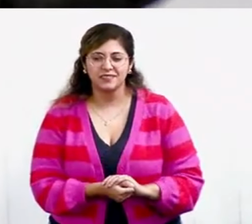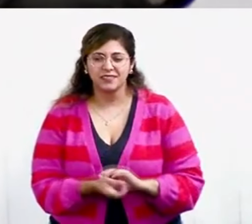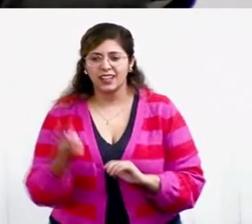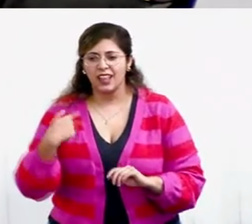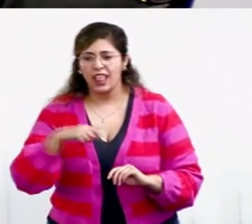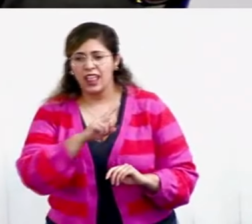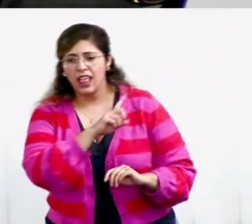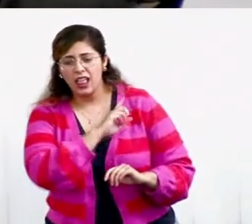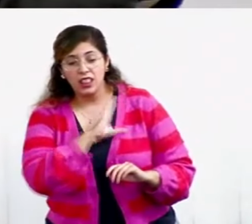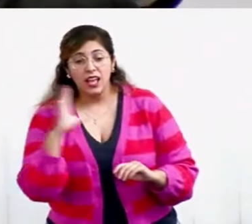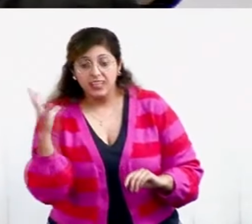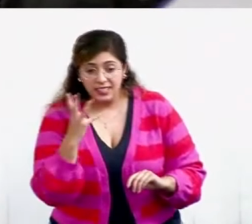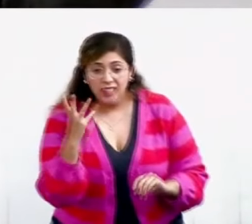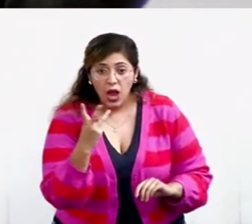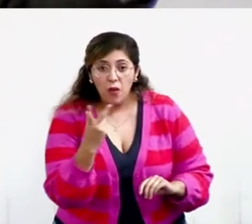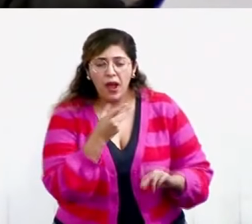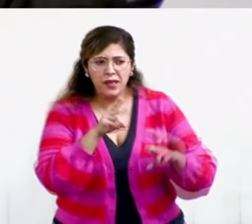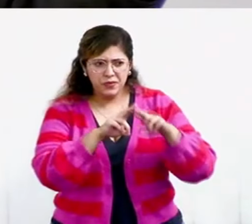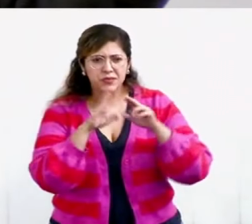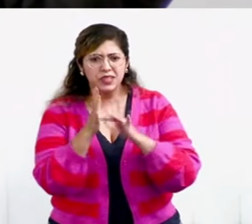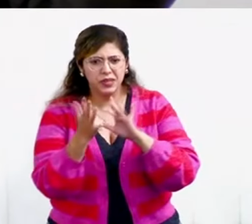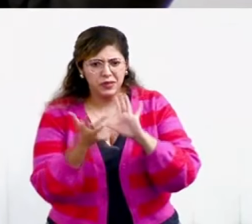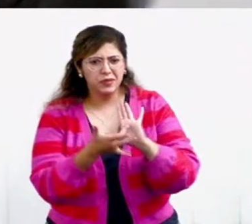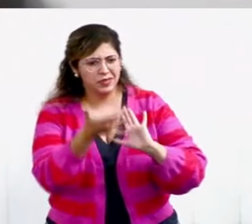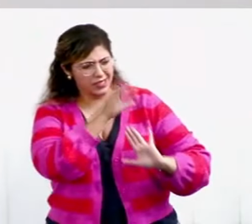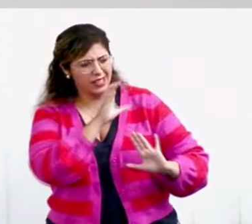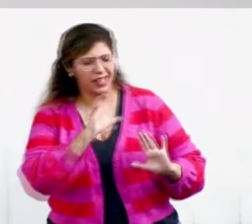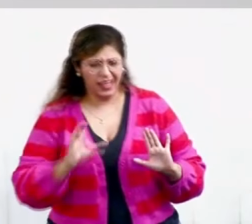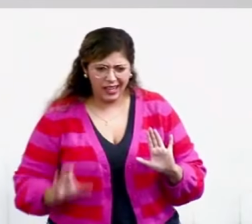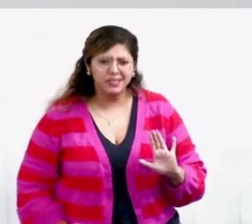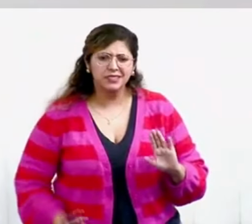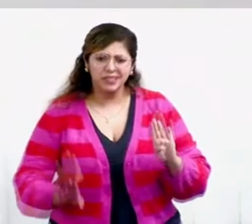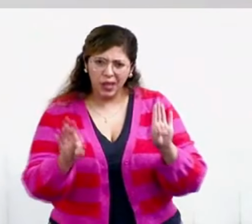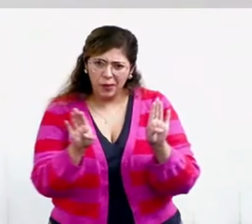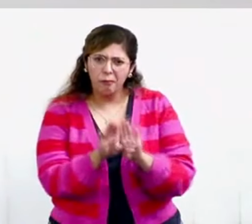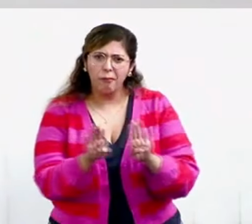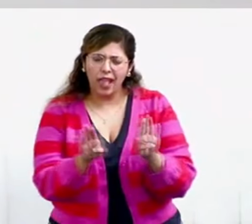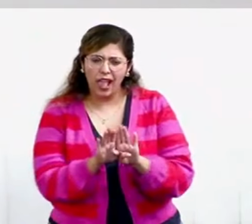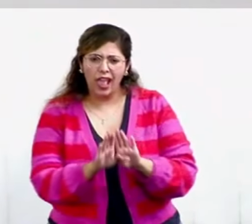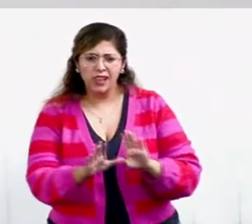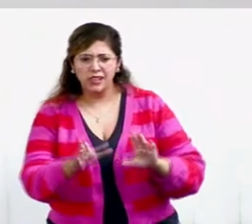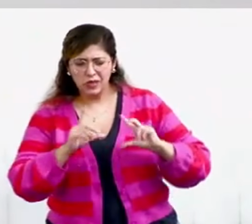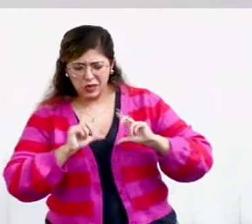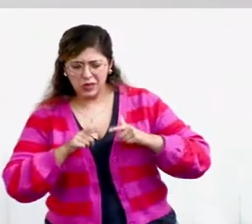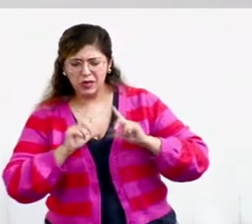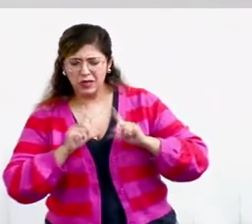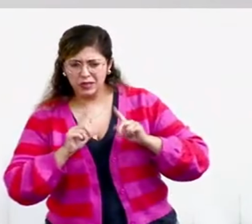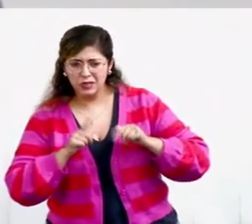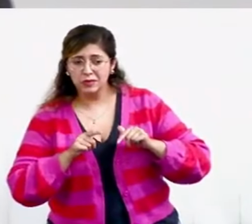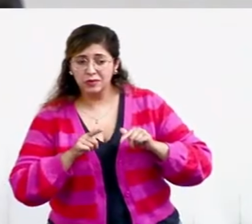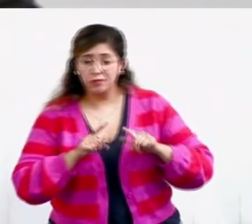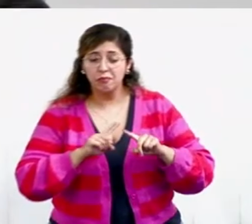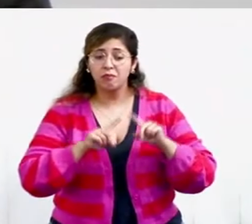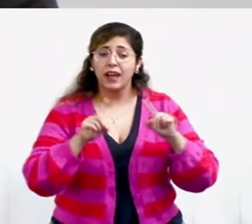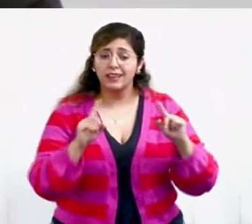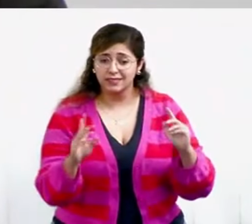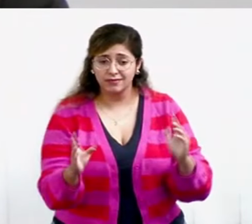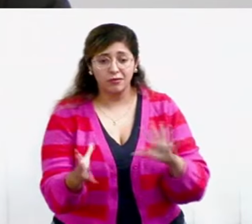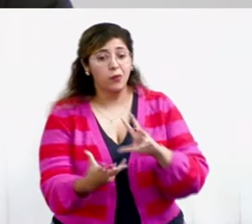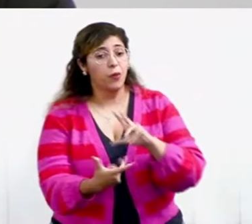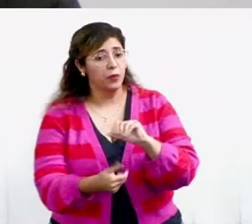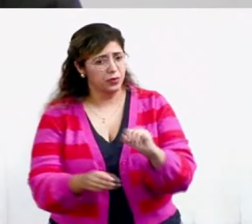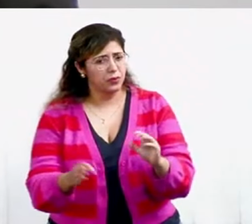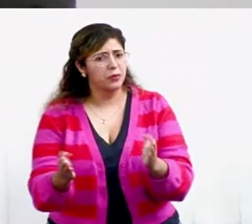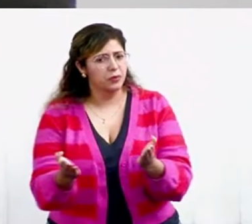também foram resgatados por Jesus Cristo, assim como os judeus. Os gentios e os judeus, ambos pecaram e ambos carecem